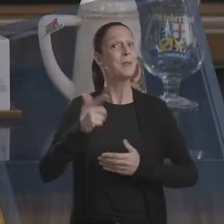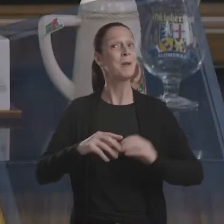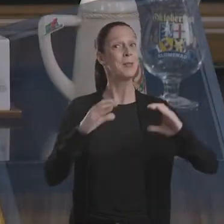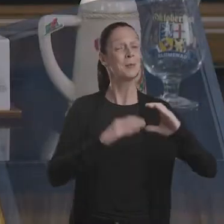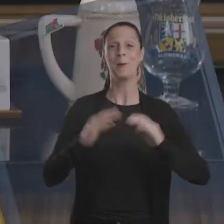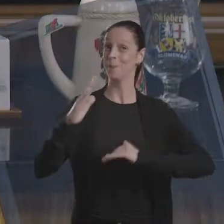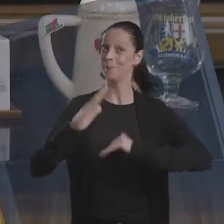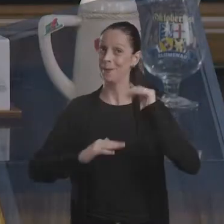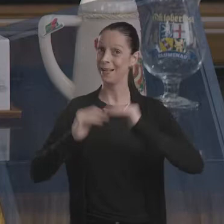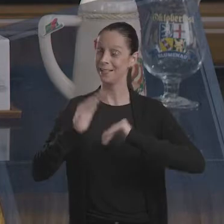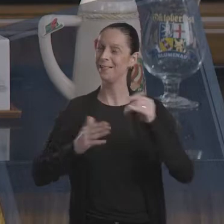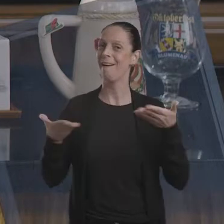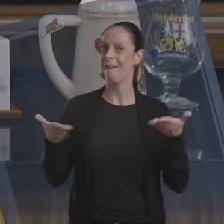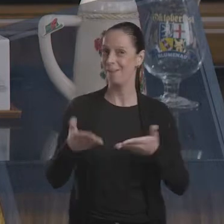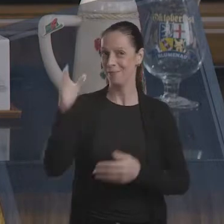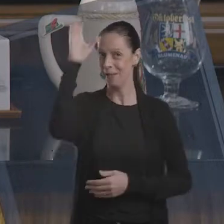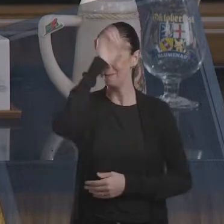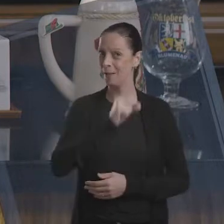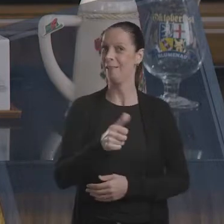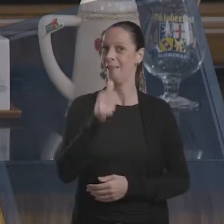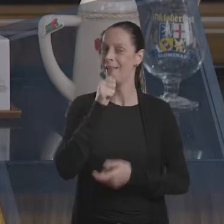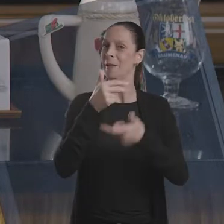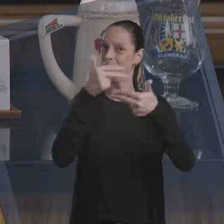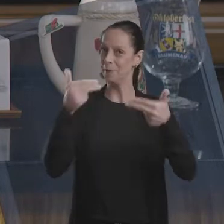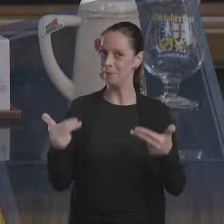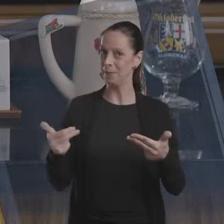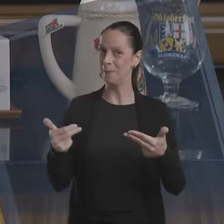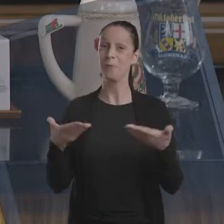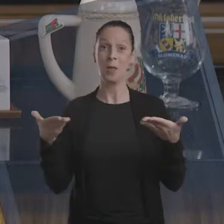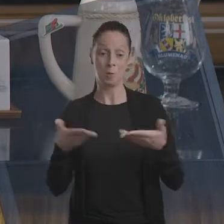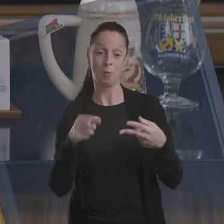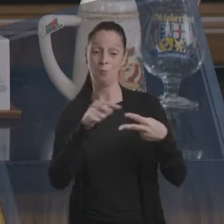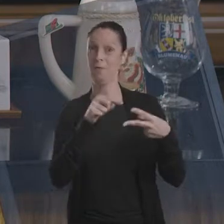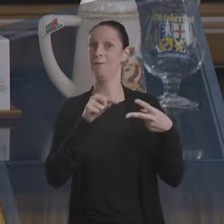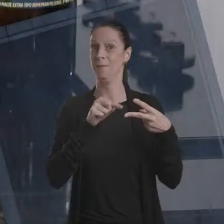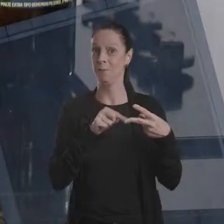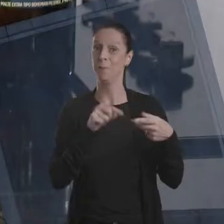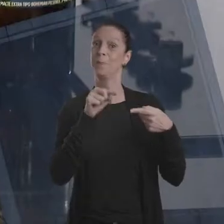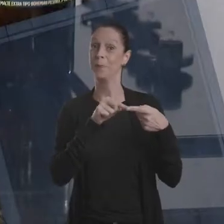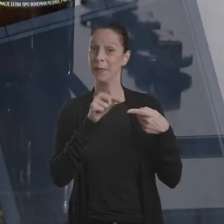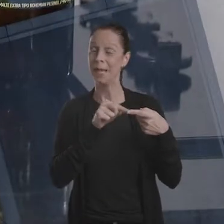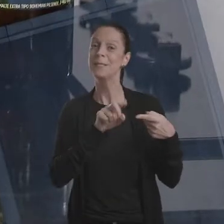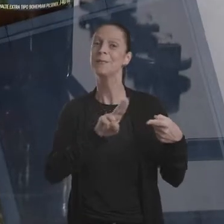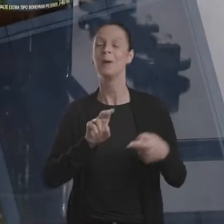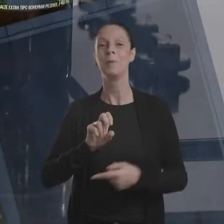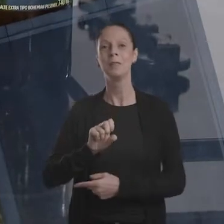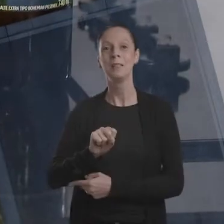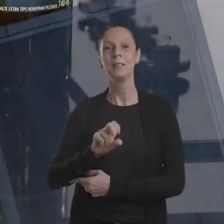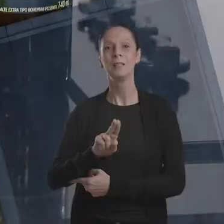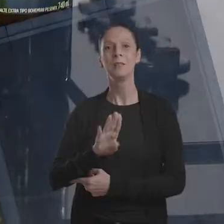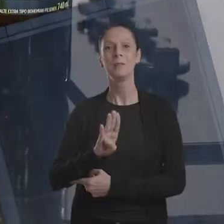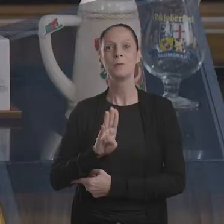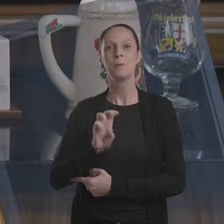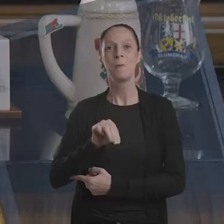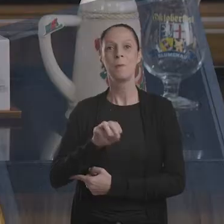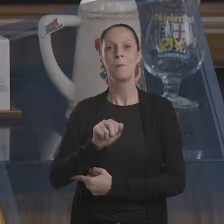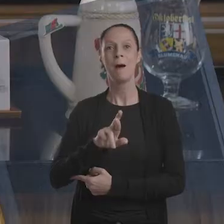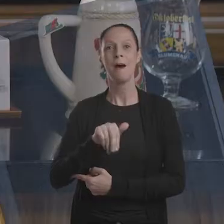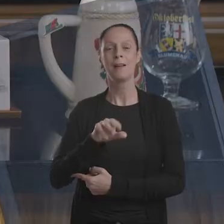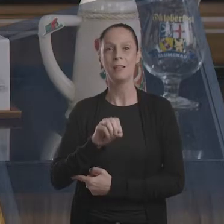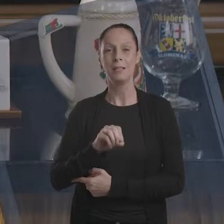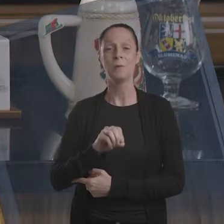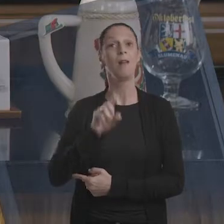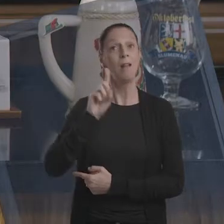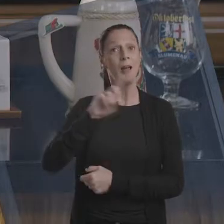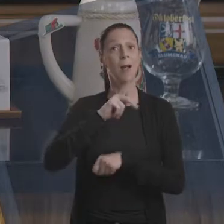Bem-vindos a mais um Copé Pratique. E hoje é dia de drinks. Um dos drinks que a gente vai fazer é o tal do submarino, um drink popular na Alemanha e